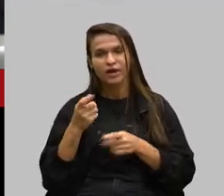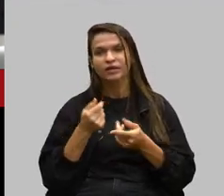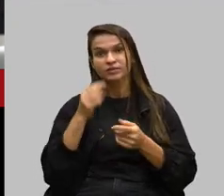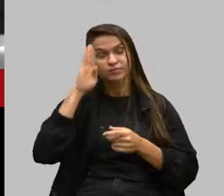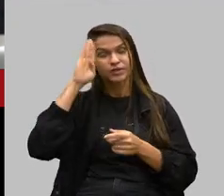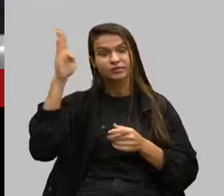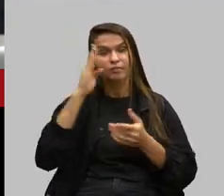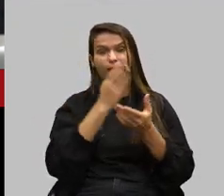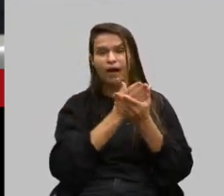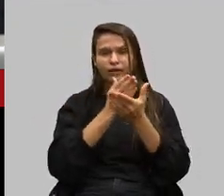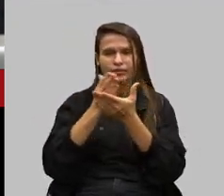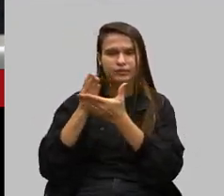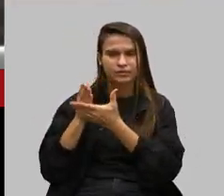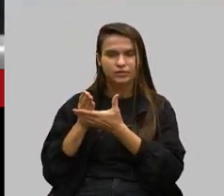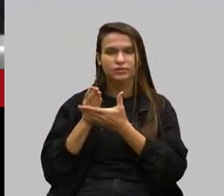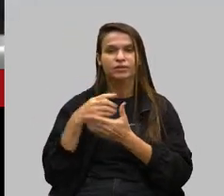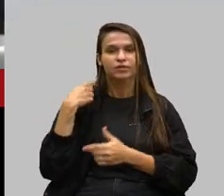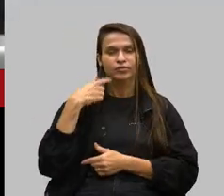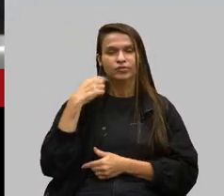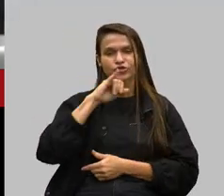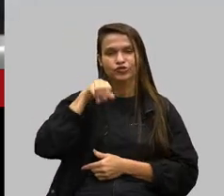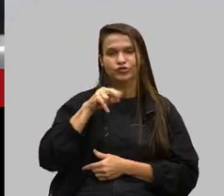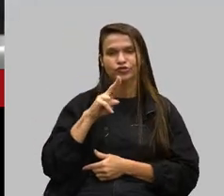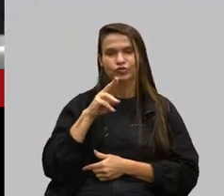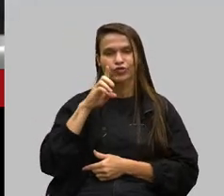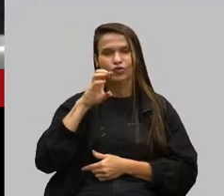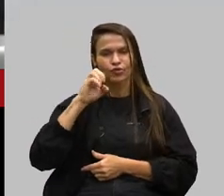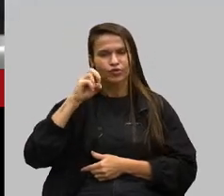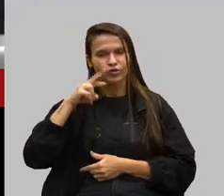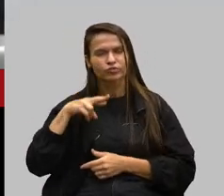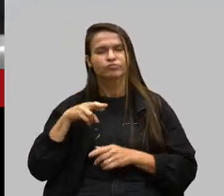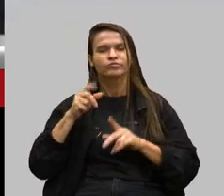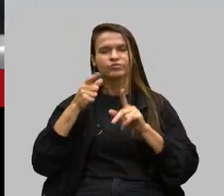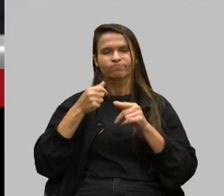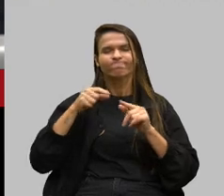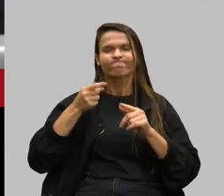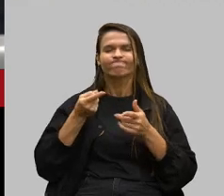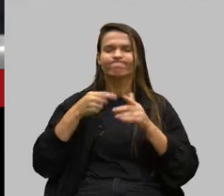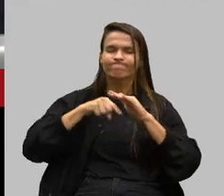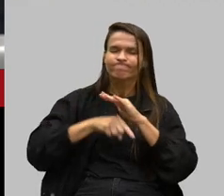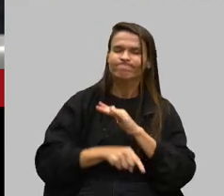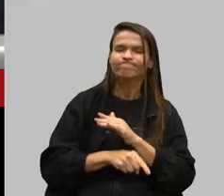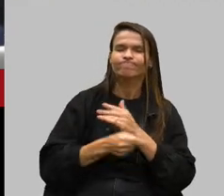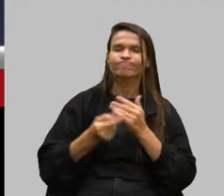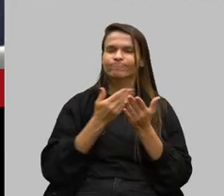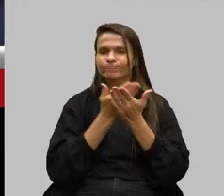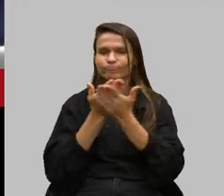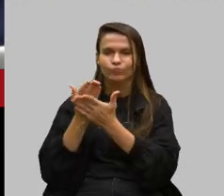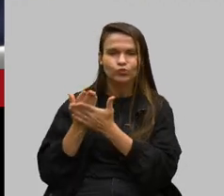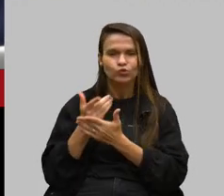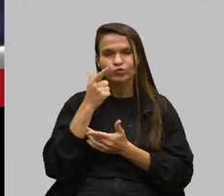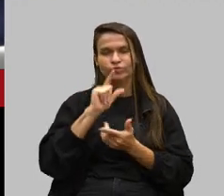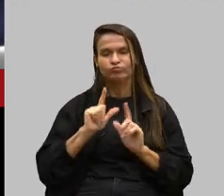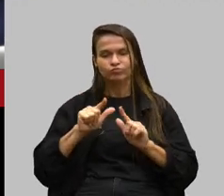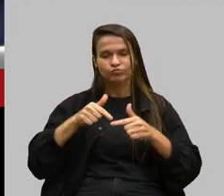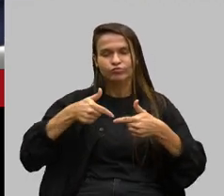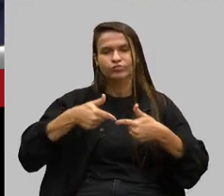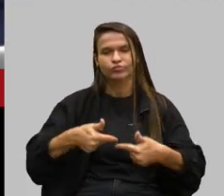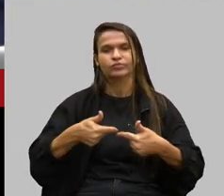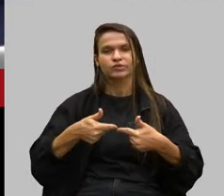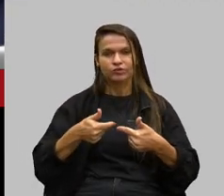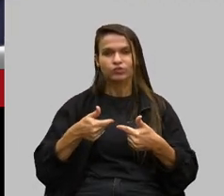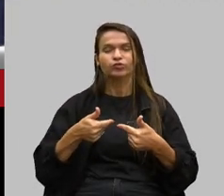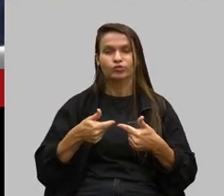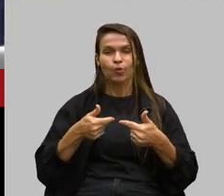Vitório Júnior que tem se debruçado e tem passado noit sem Claro para poder cumprir esse prazo para o pagamento dessas